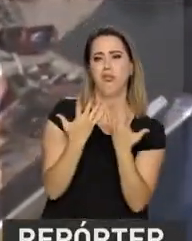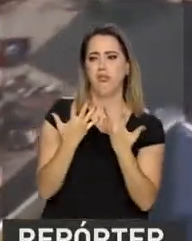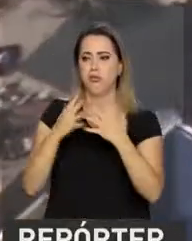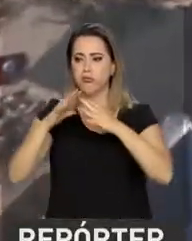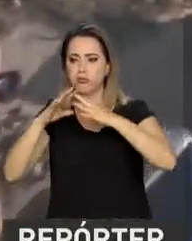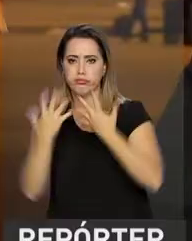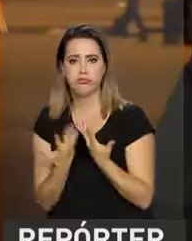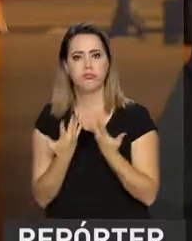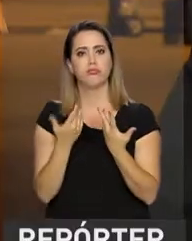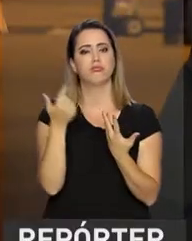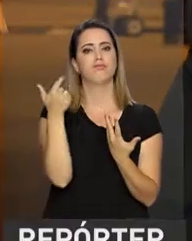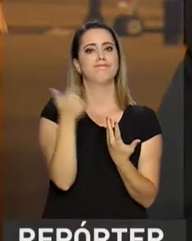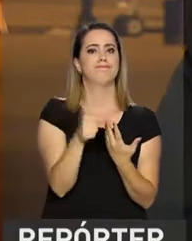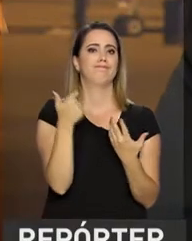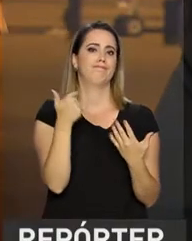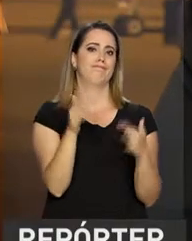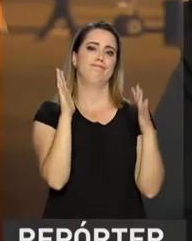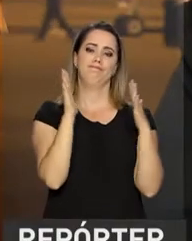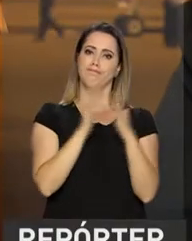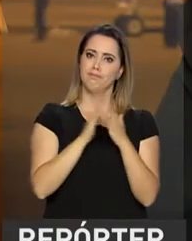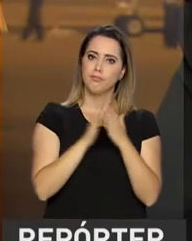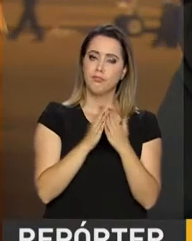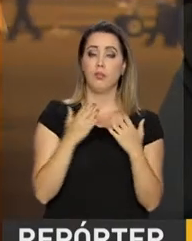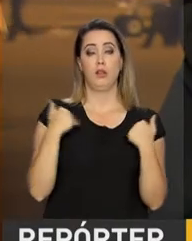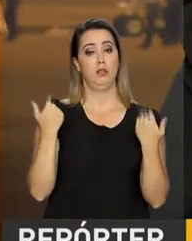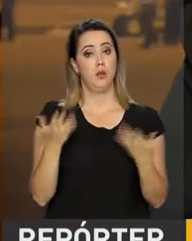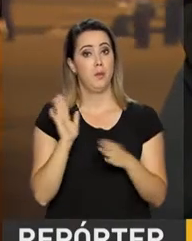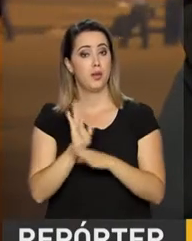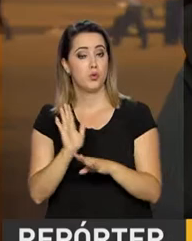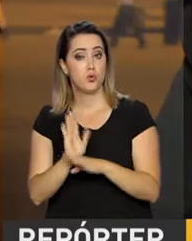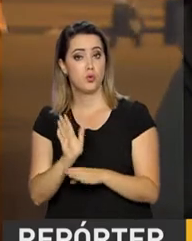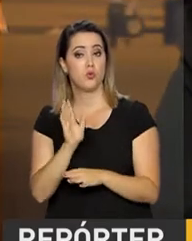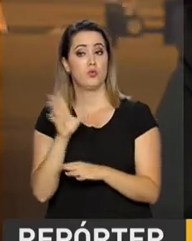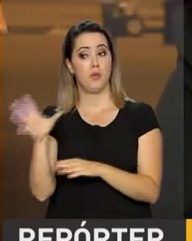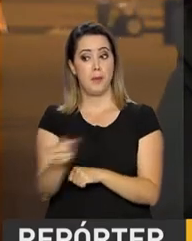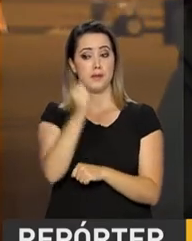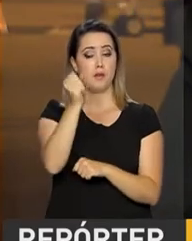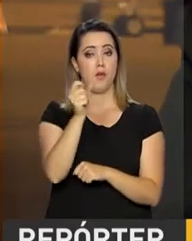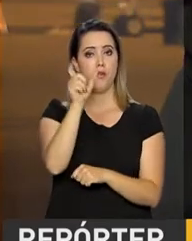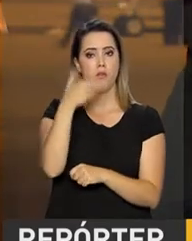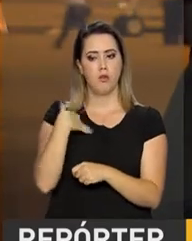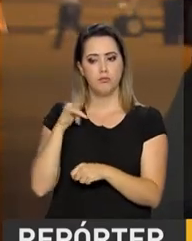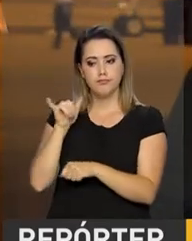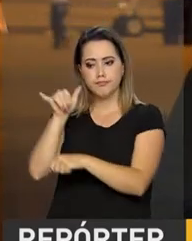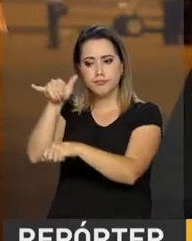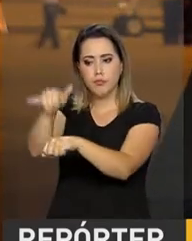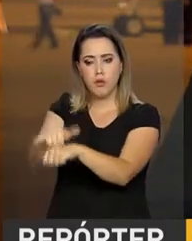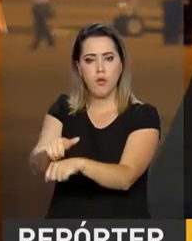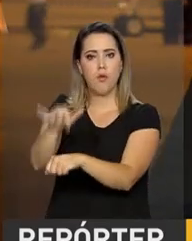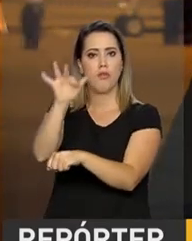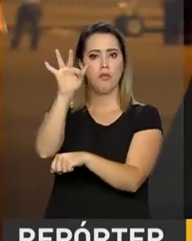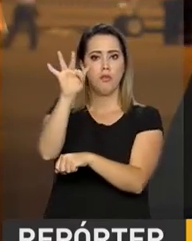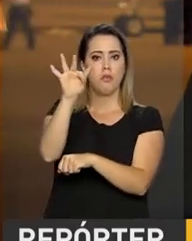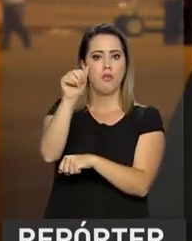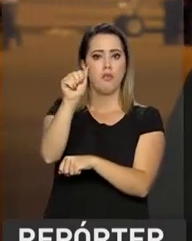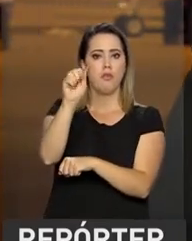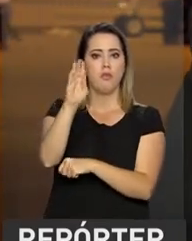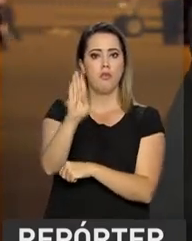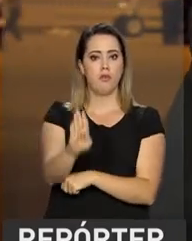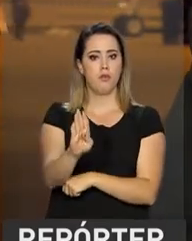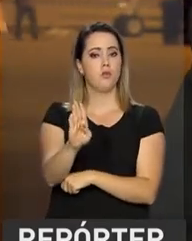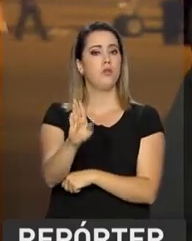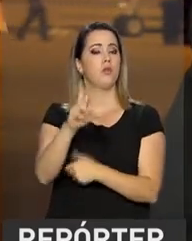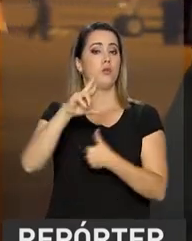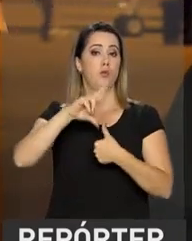pessoas desabrigadas. Para auxiliar no resgate, o governo brasileiro enviou um avião da Força Aérea Brasileira para a ilha de San Martín,